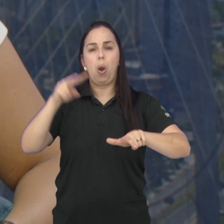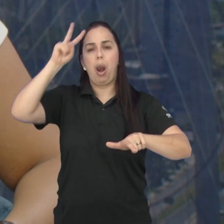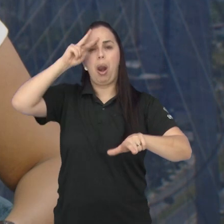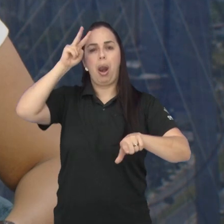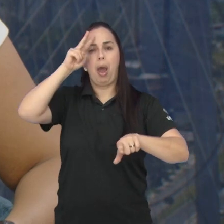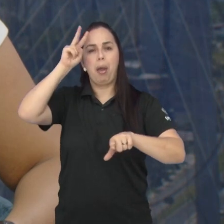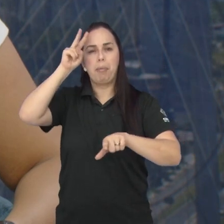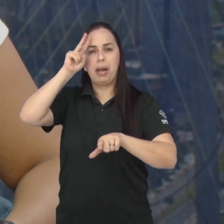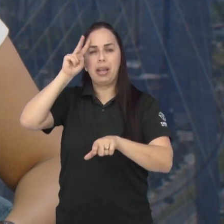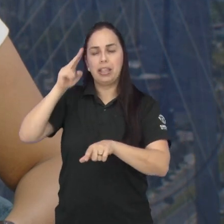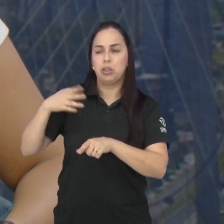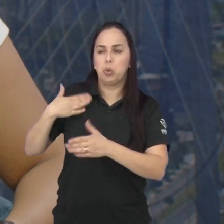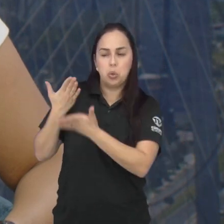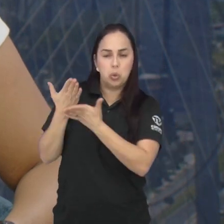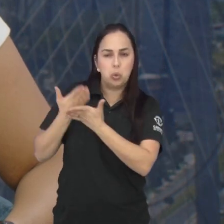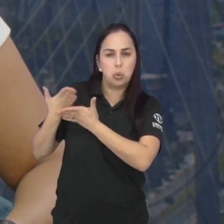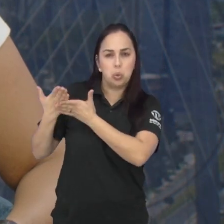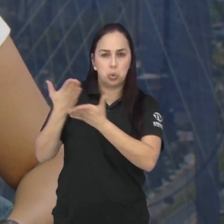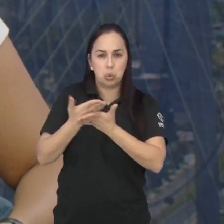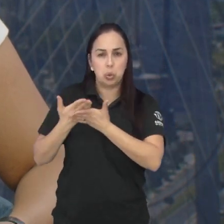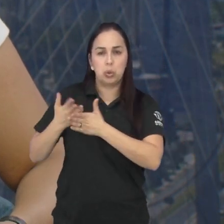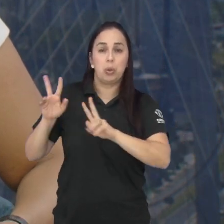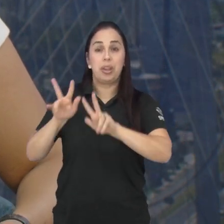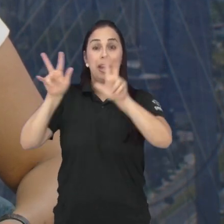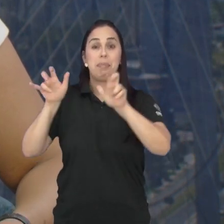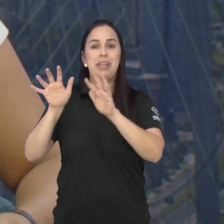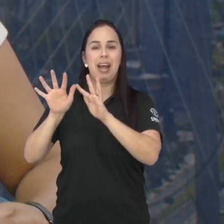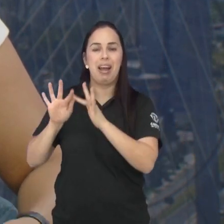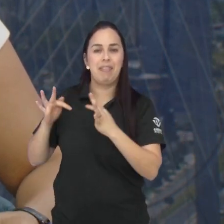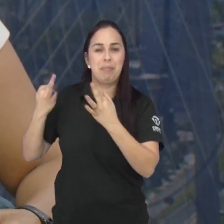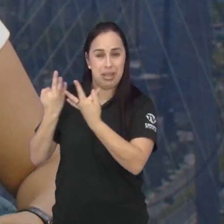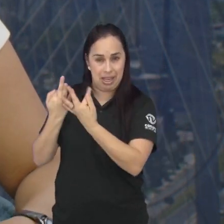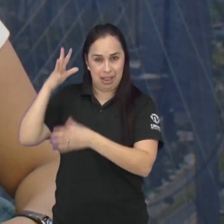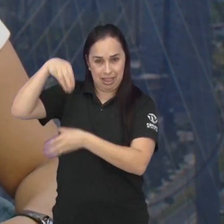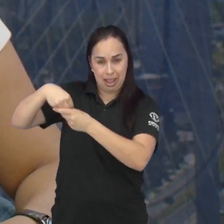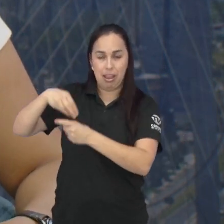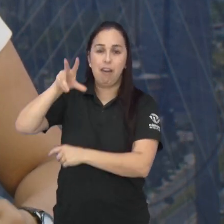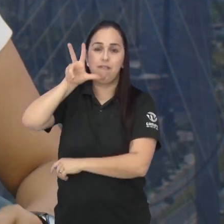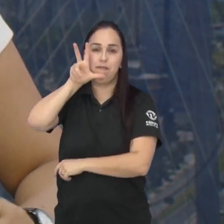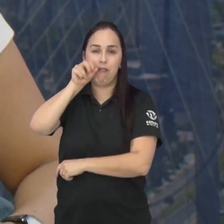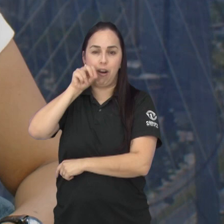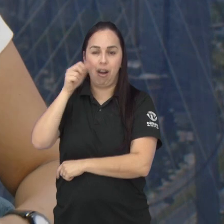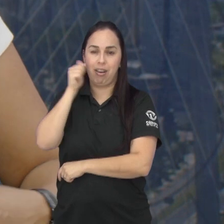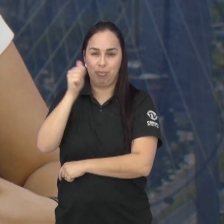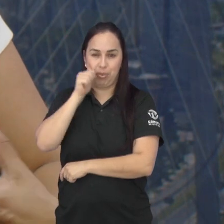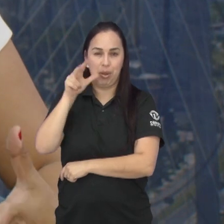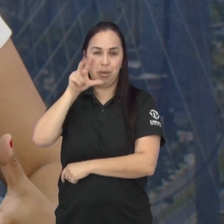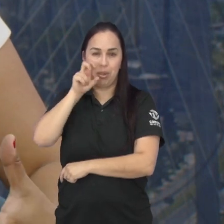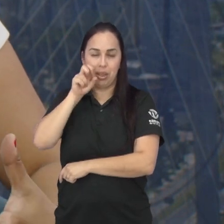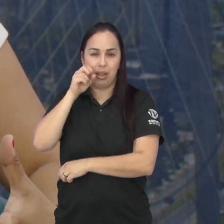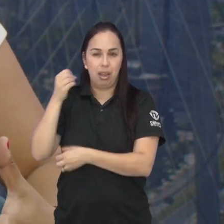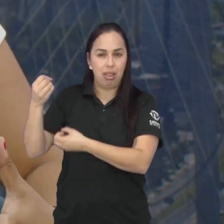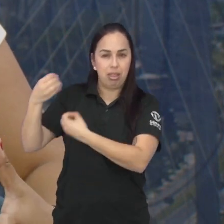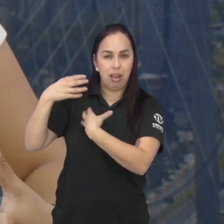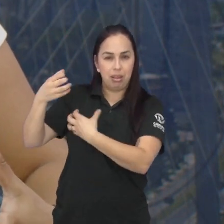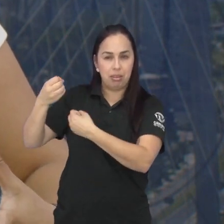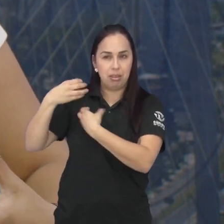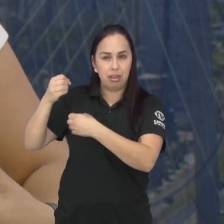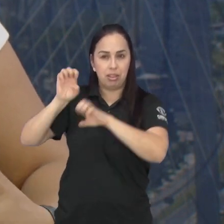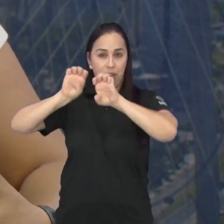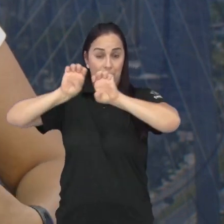faz no âmbito da família sobre as avós, né, a importância das avós para, né, a estrutura